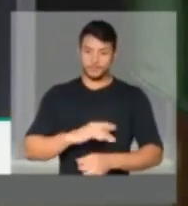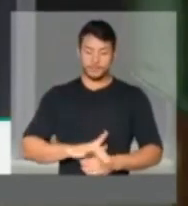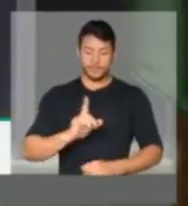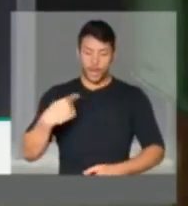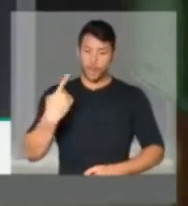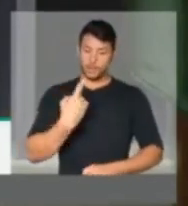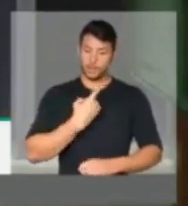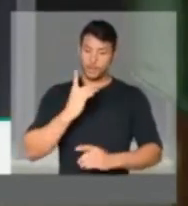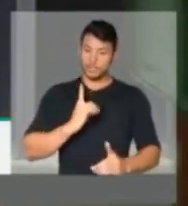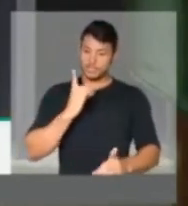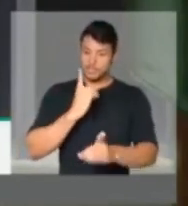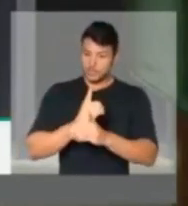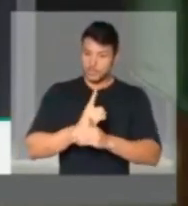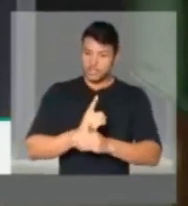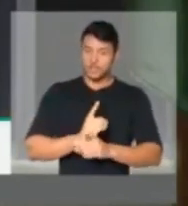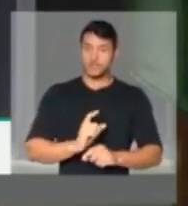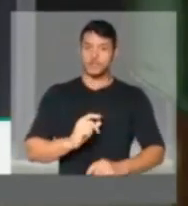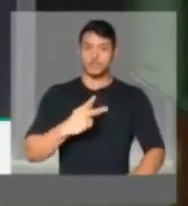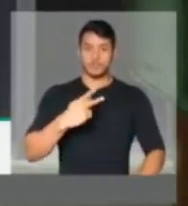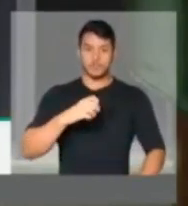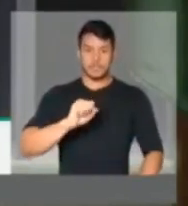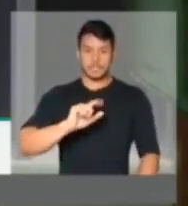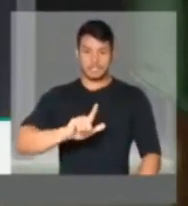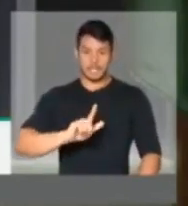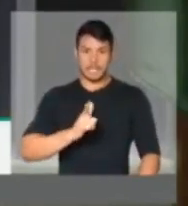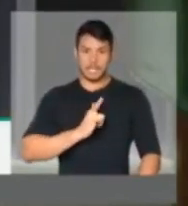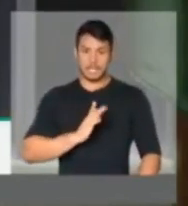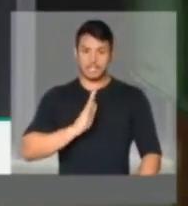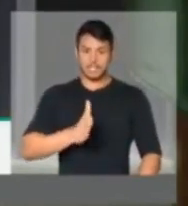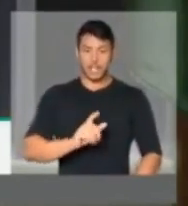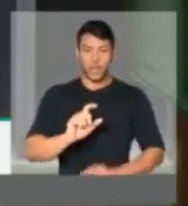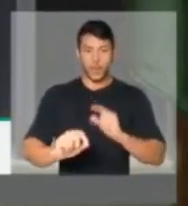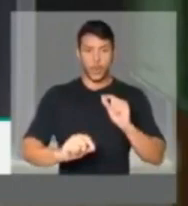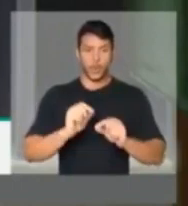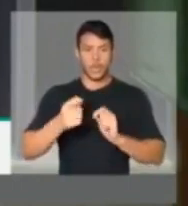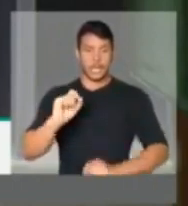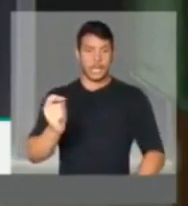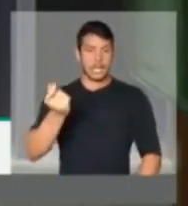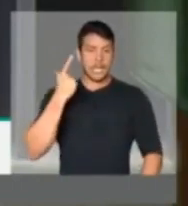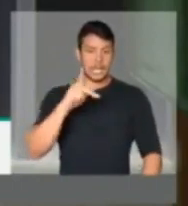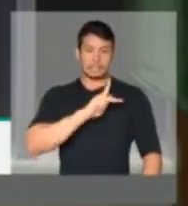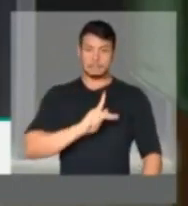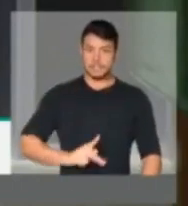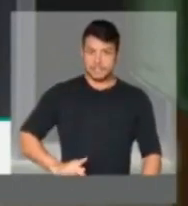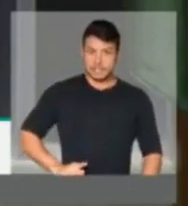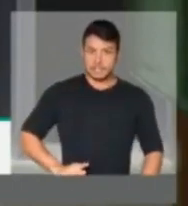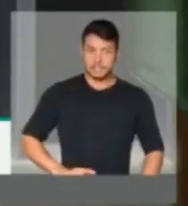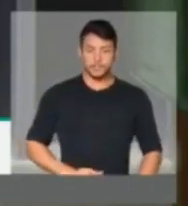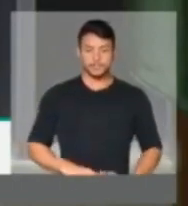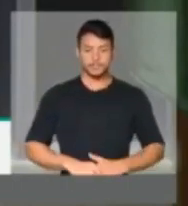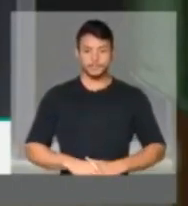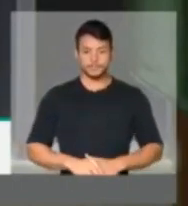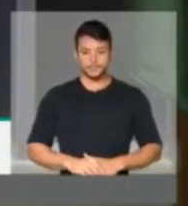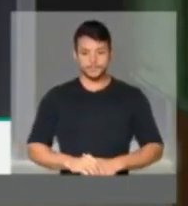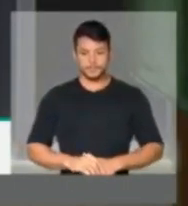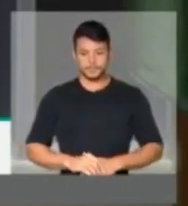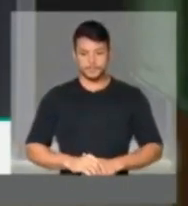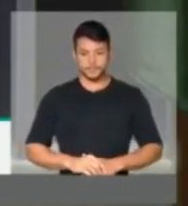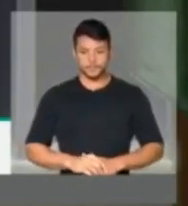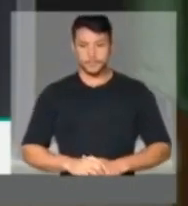o partido do presidente, PSL, através do seu ex-presidente, que é ministro desse governo,